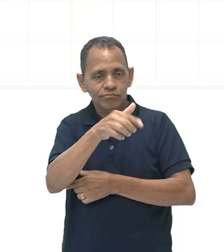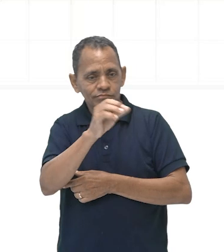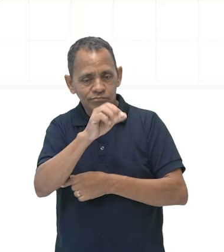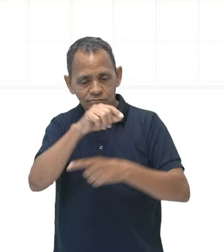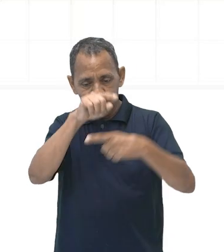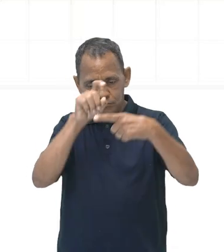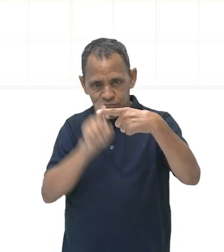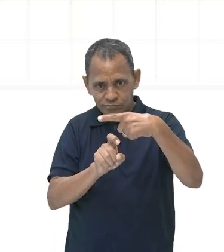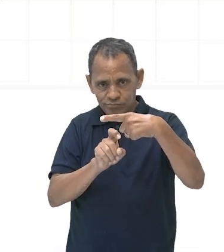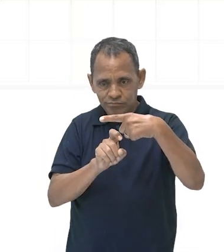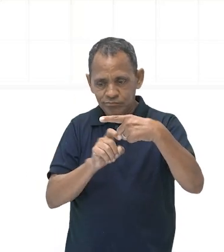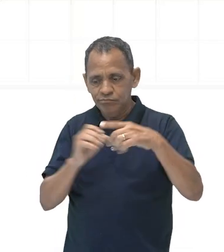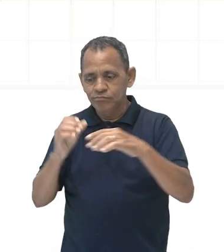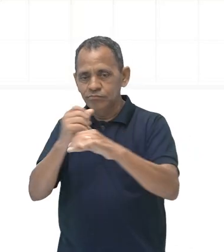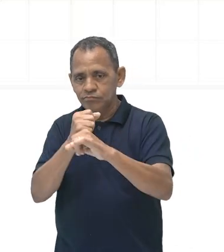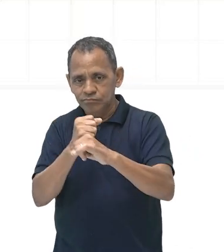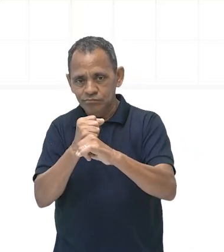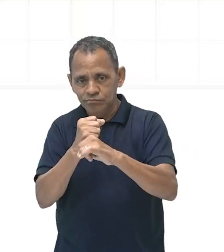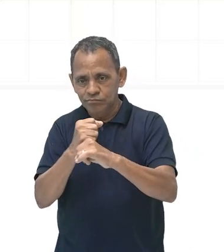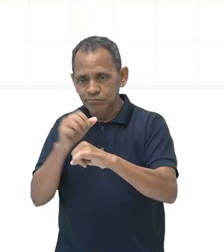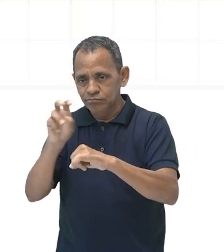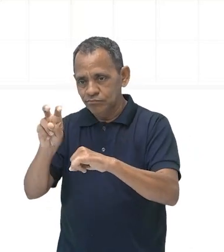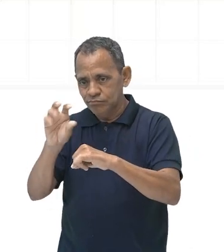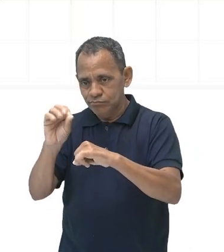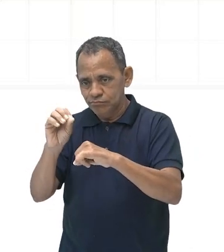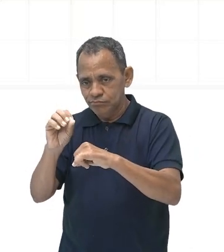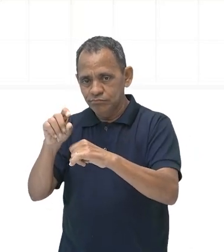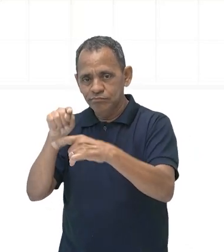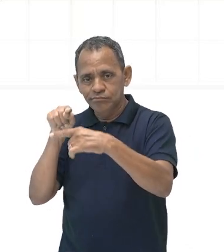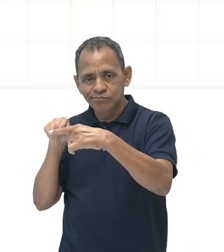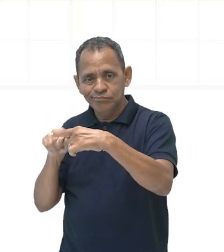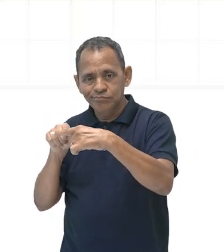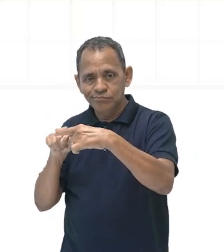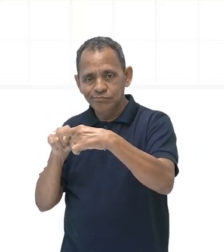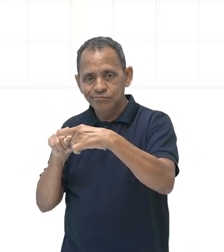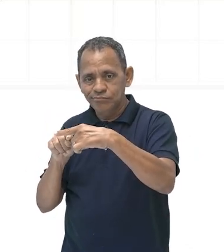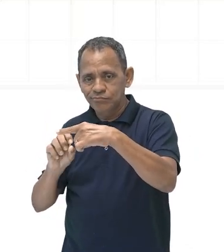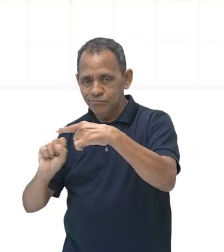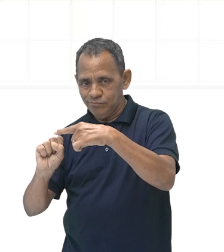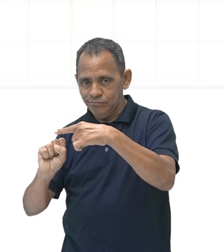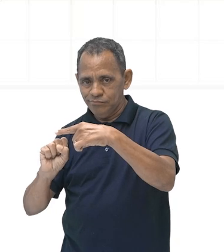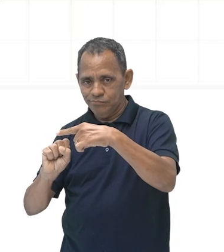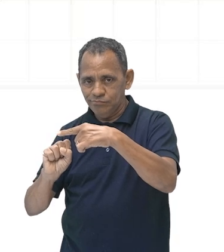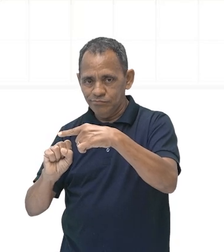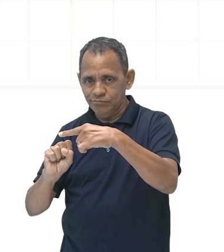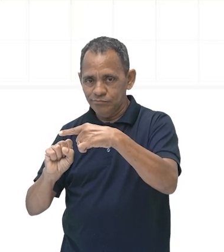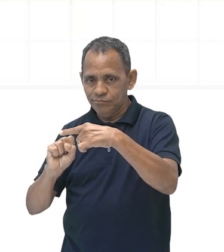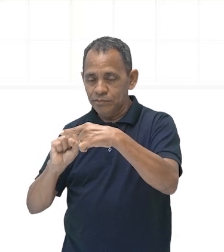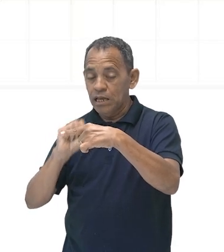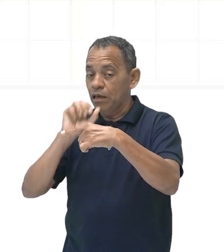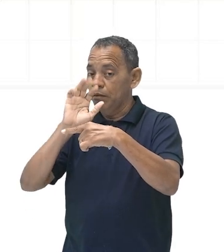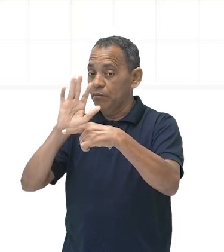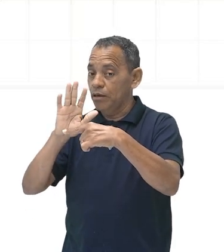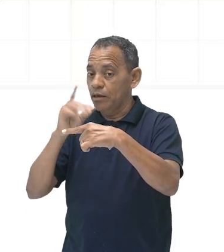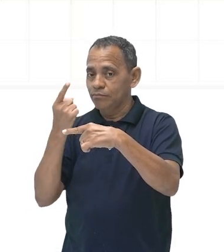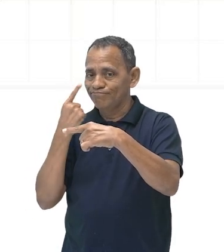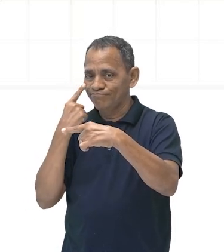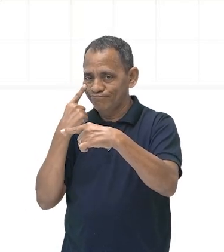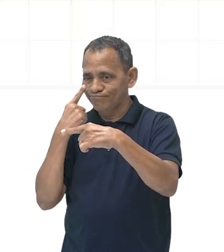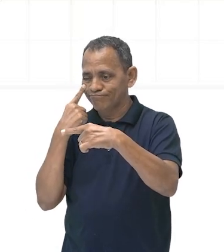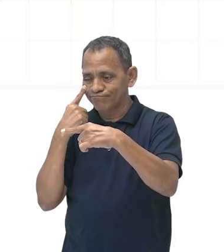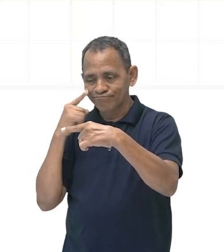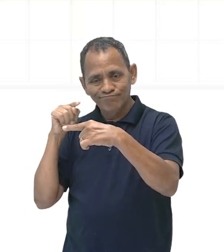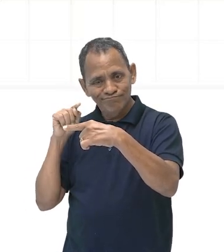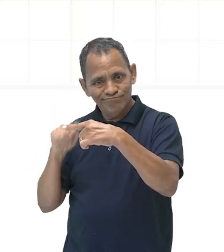sobre x igual 50 sobre 8. Mas veja só um erro aqui. Por